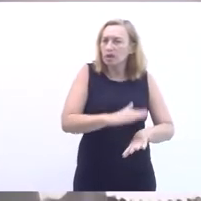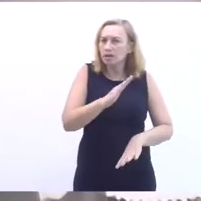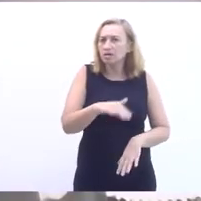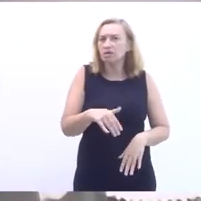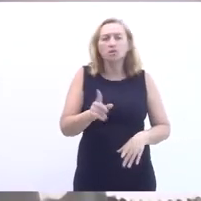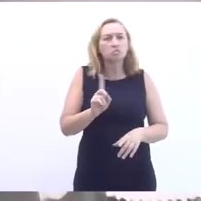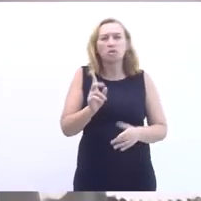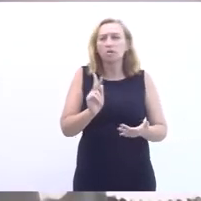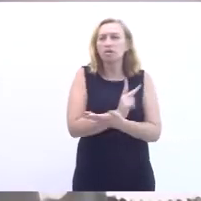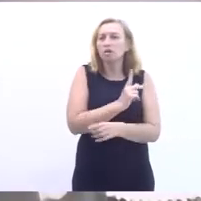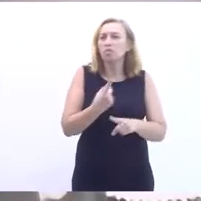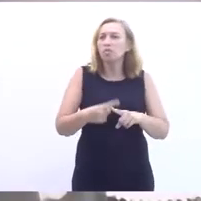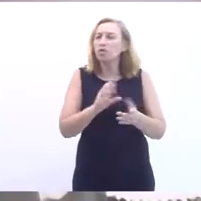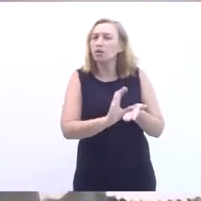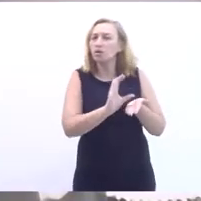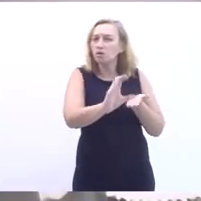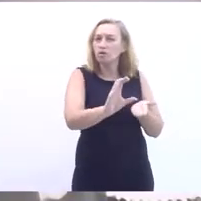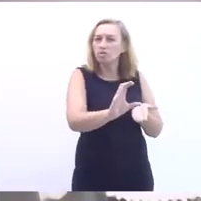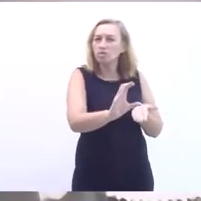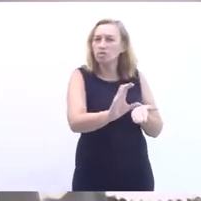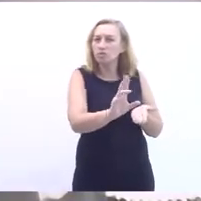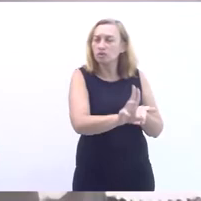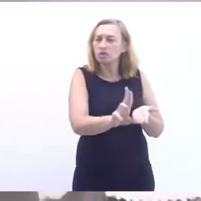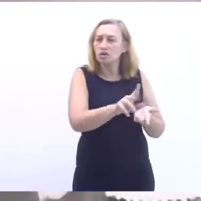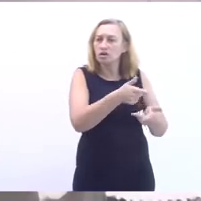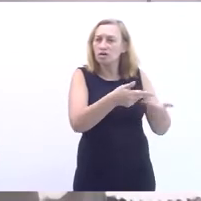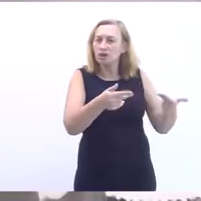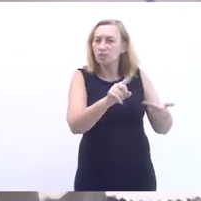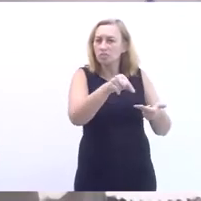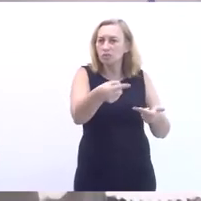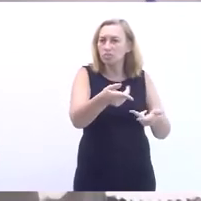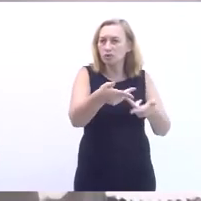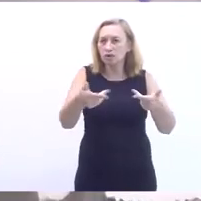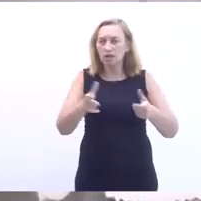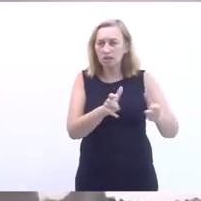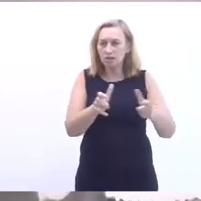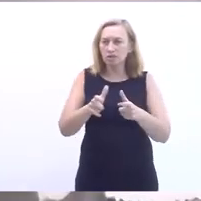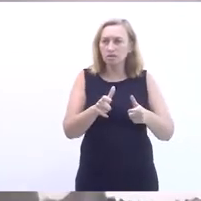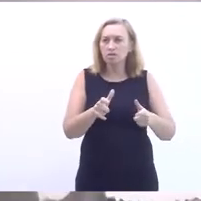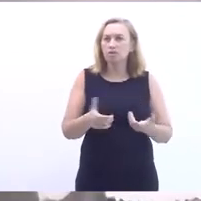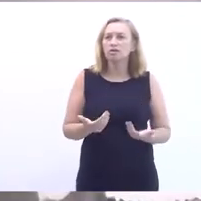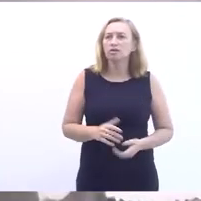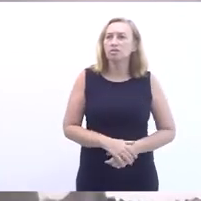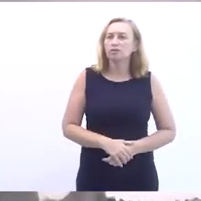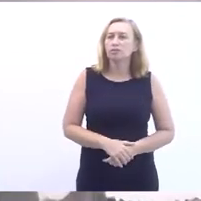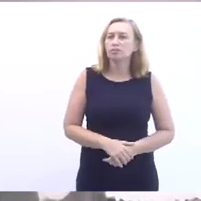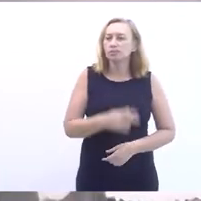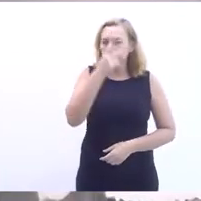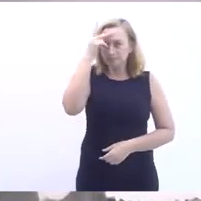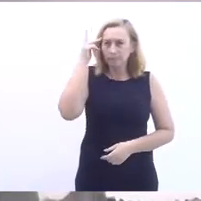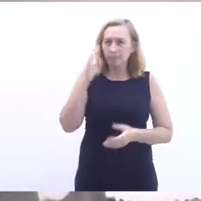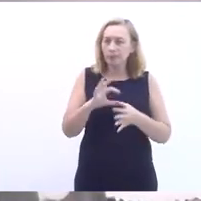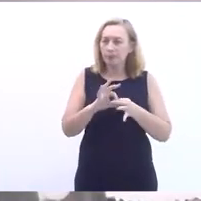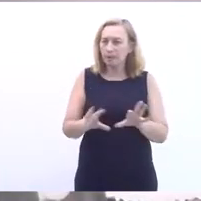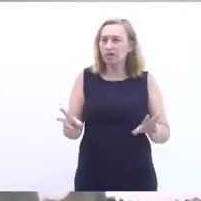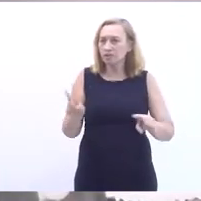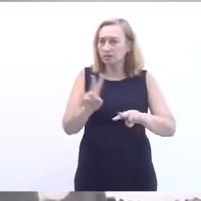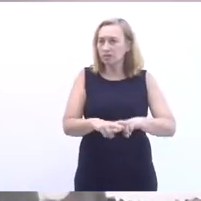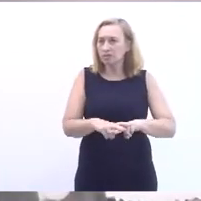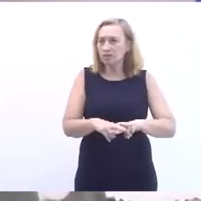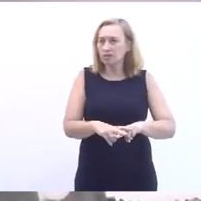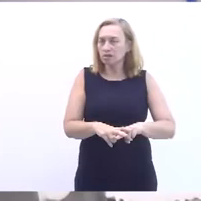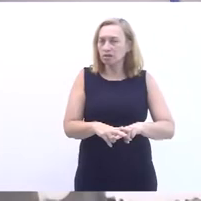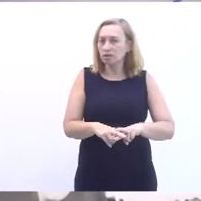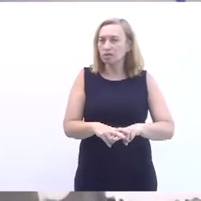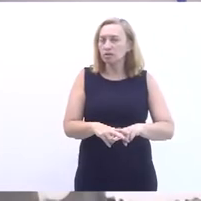porque os recursos foram investidos em várias outras coisas né apenas as pessoas a ser preso do estado do